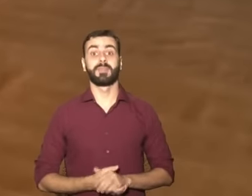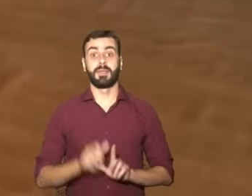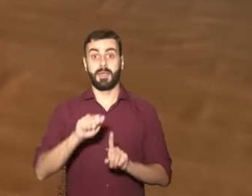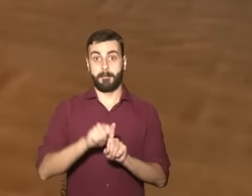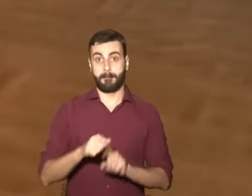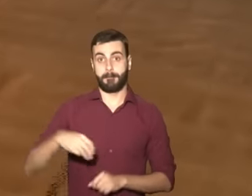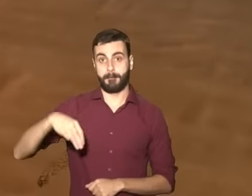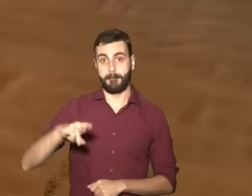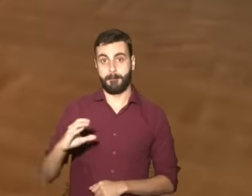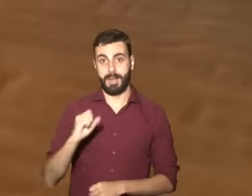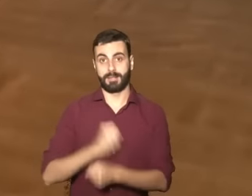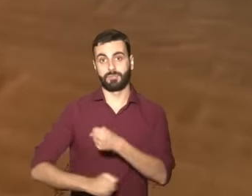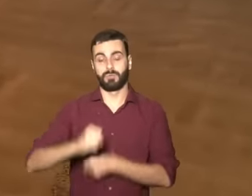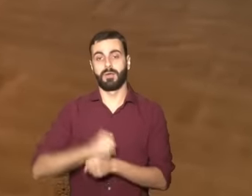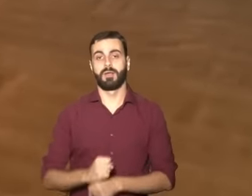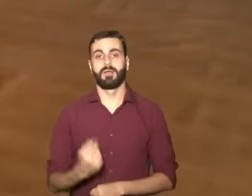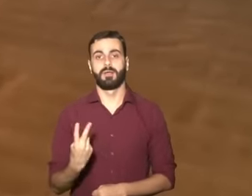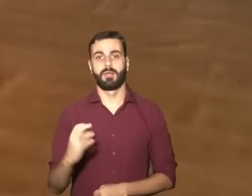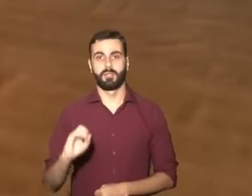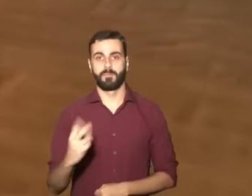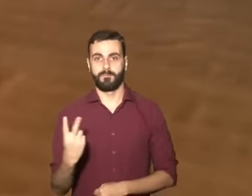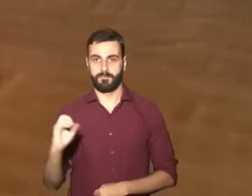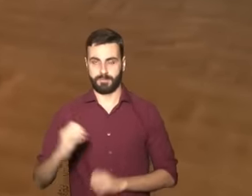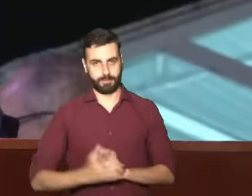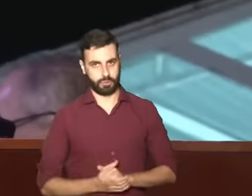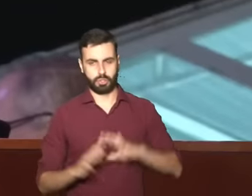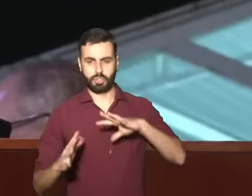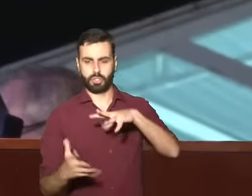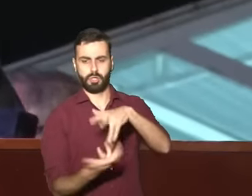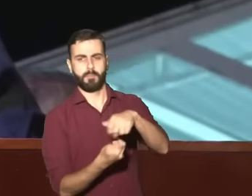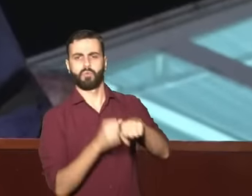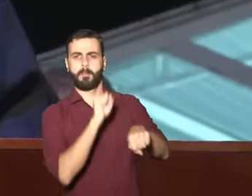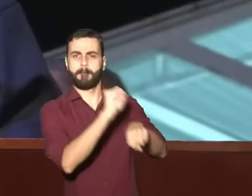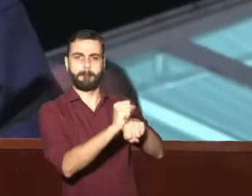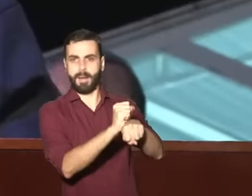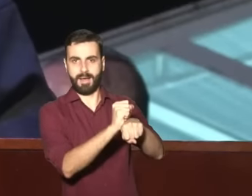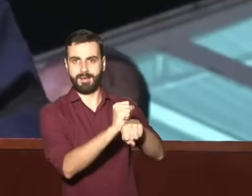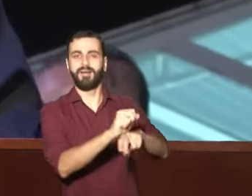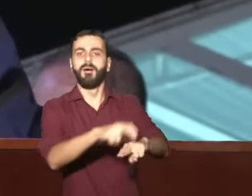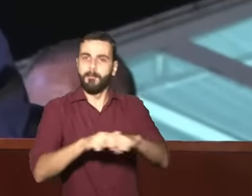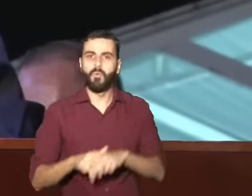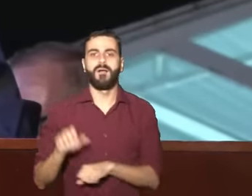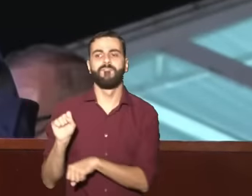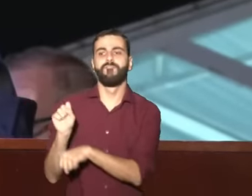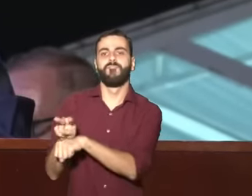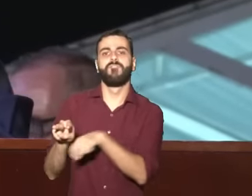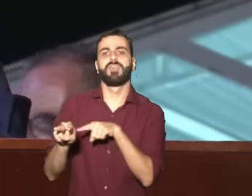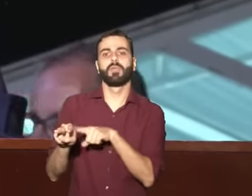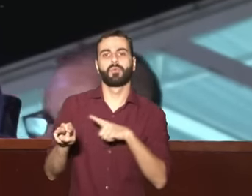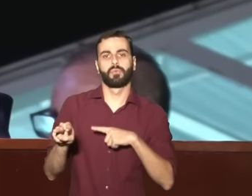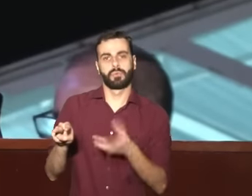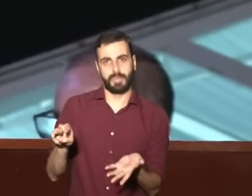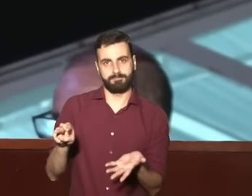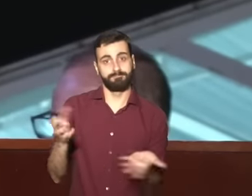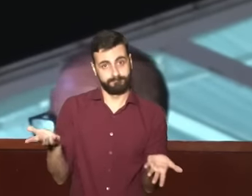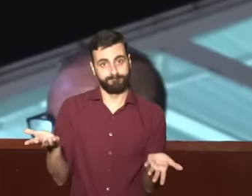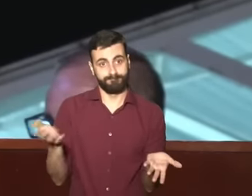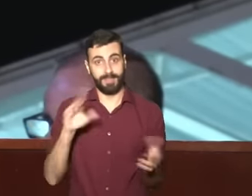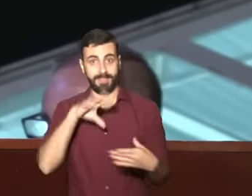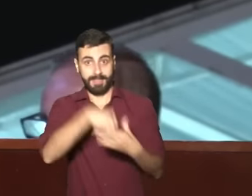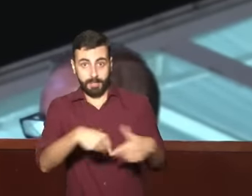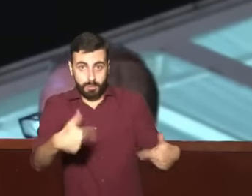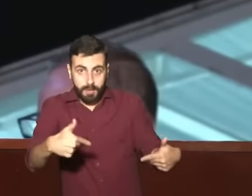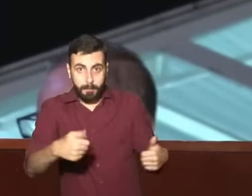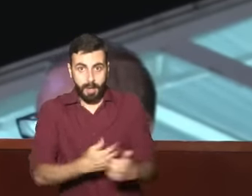Março de 2020. O mundo para diante de um vírus. As atividades na